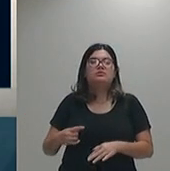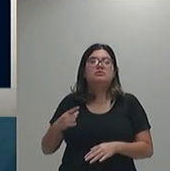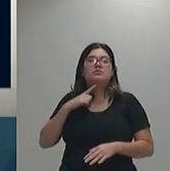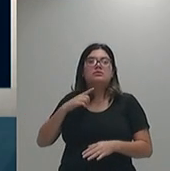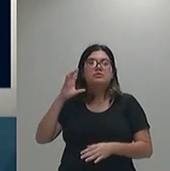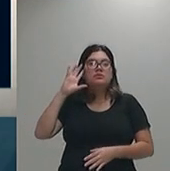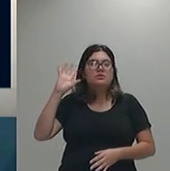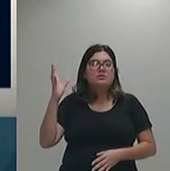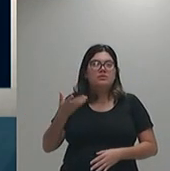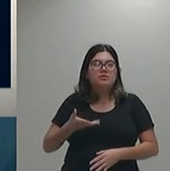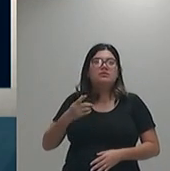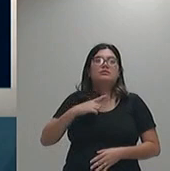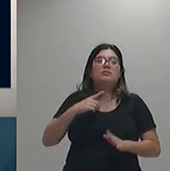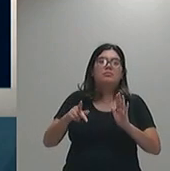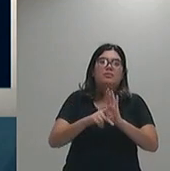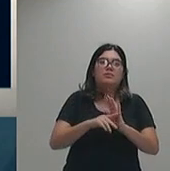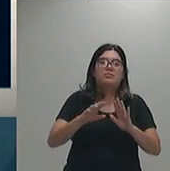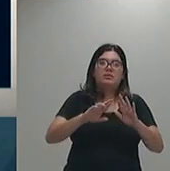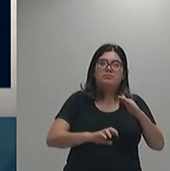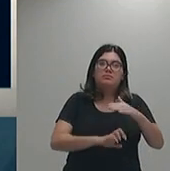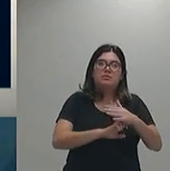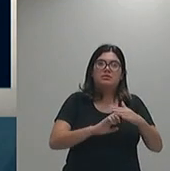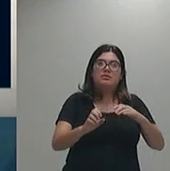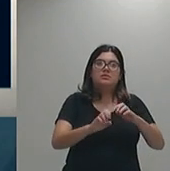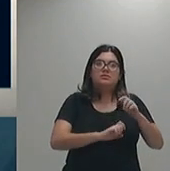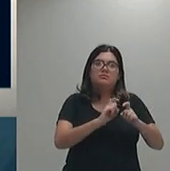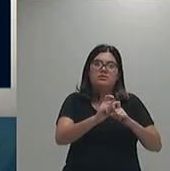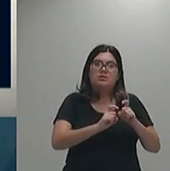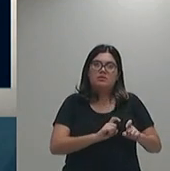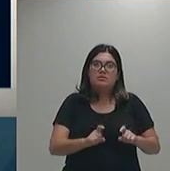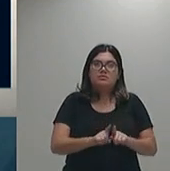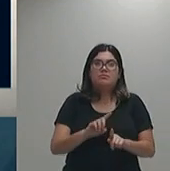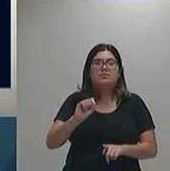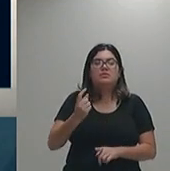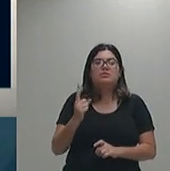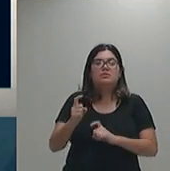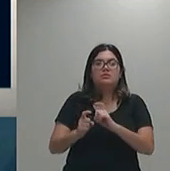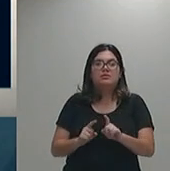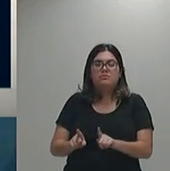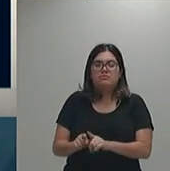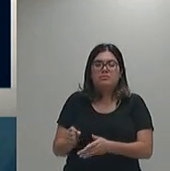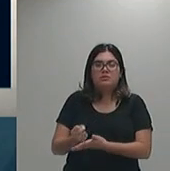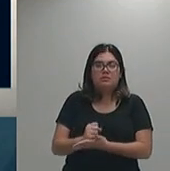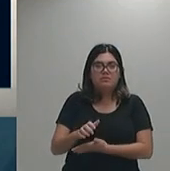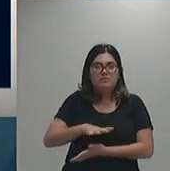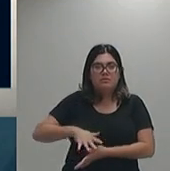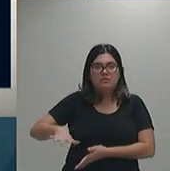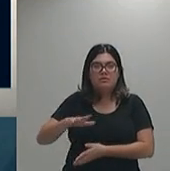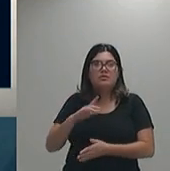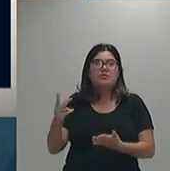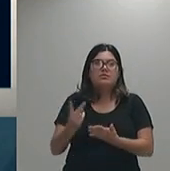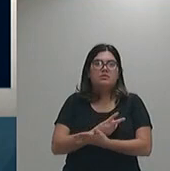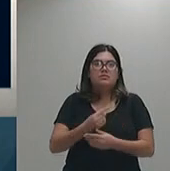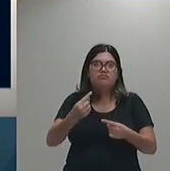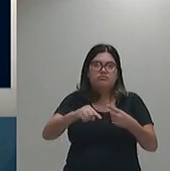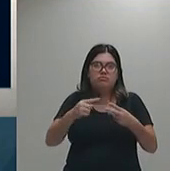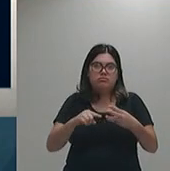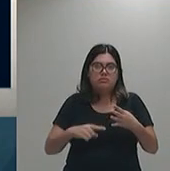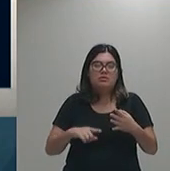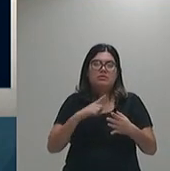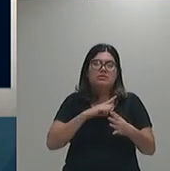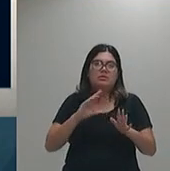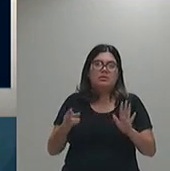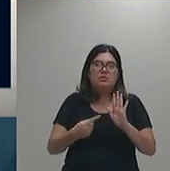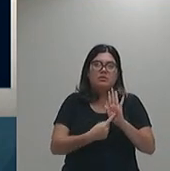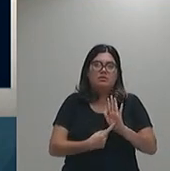pela companhia quanto os administradores administradores e controladores envolvidos em Tais elistos descritos os acordos entabuladas